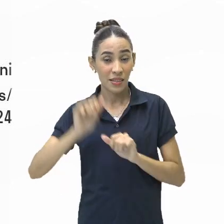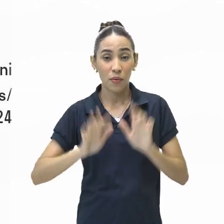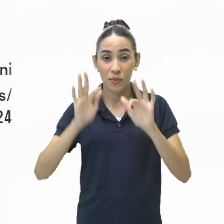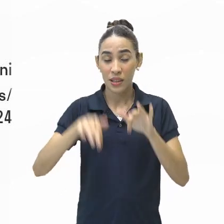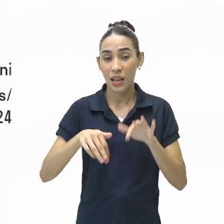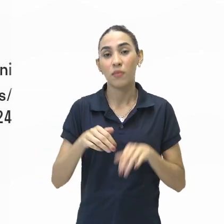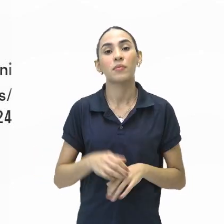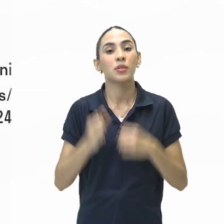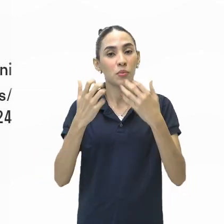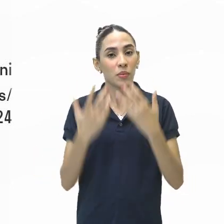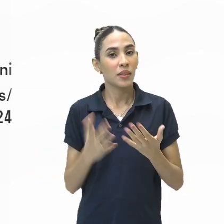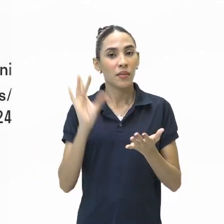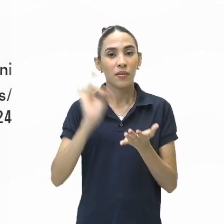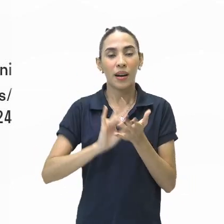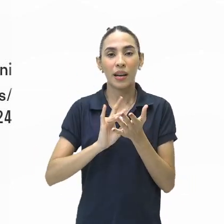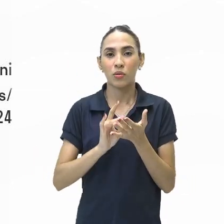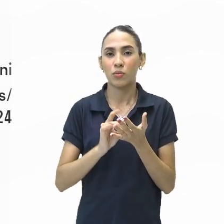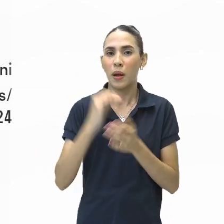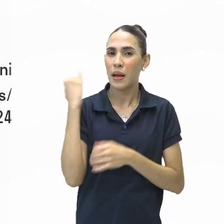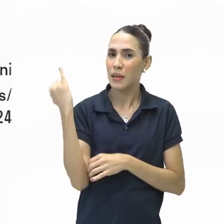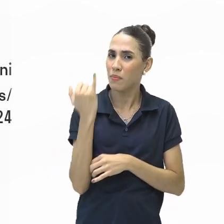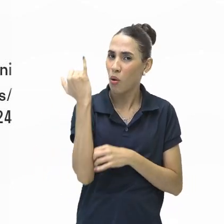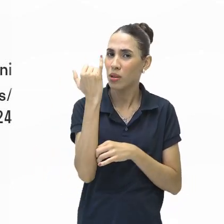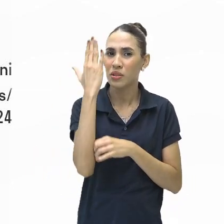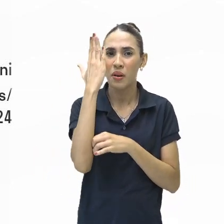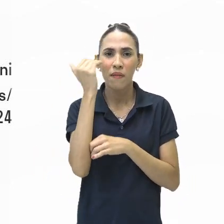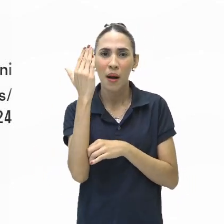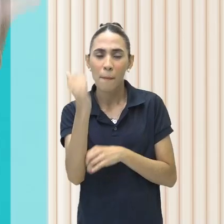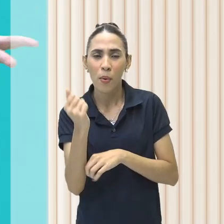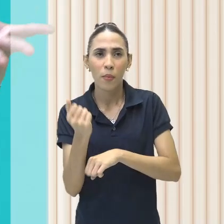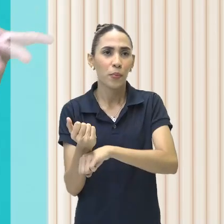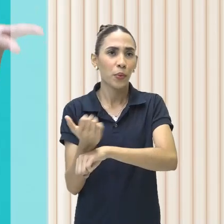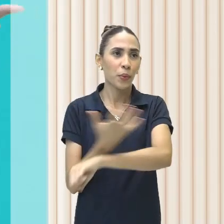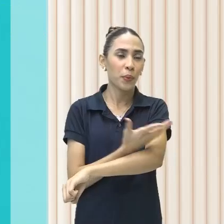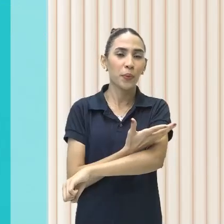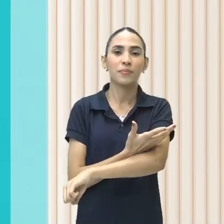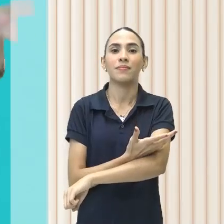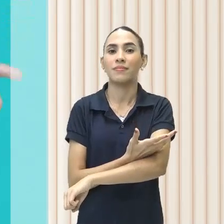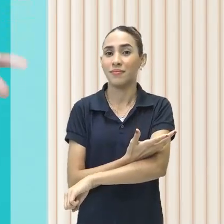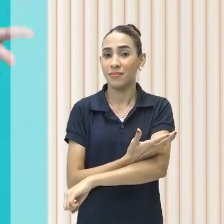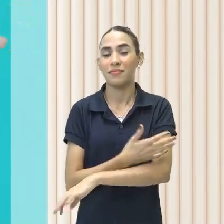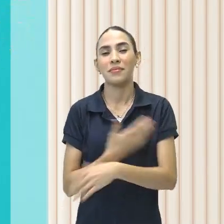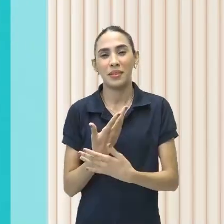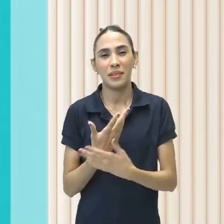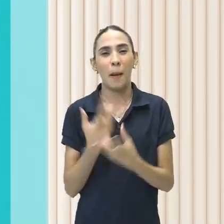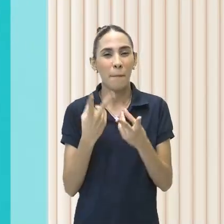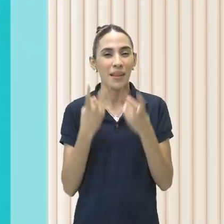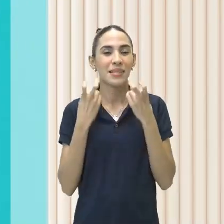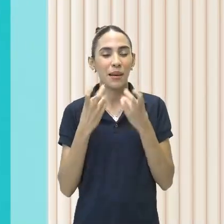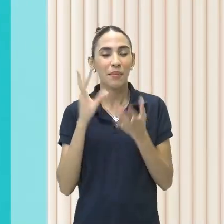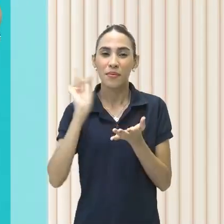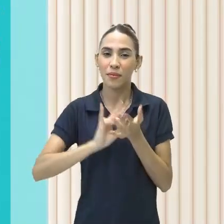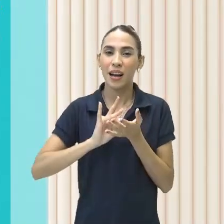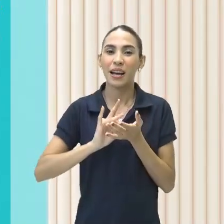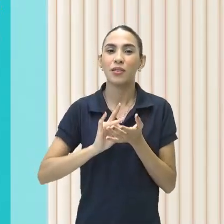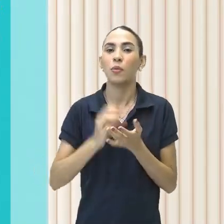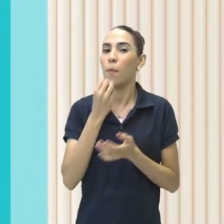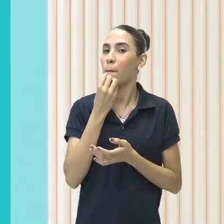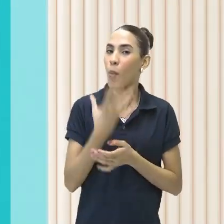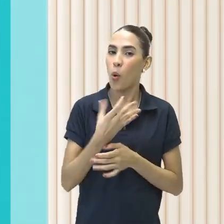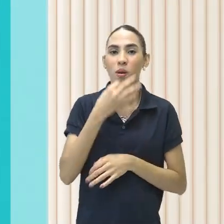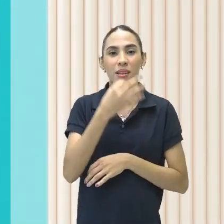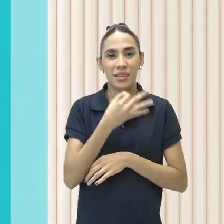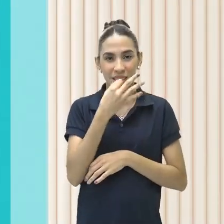Se ele fala ali que é grandioso, solene, emocionante, já está para mostrar que ele faz uma